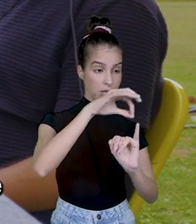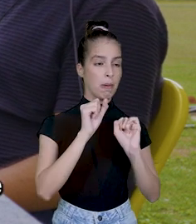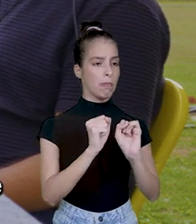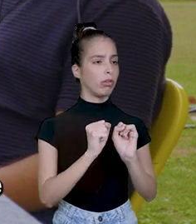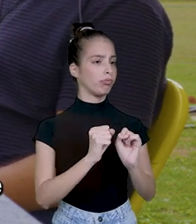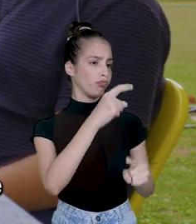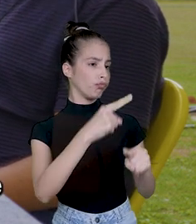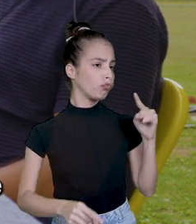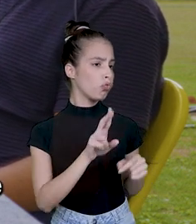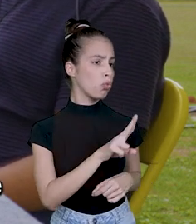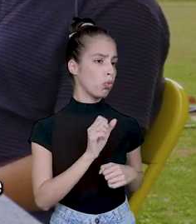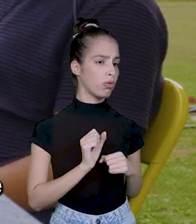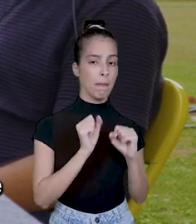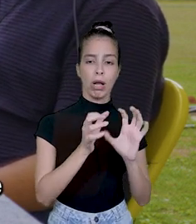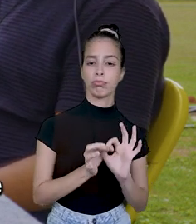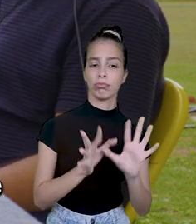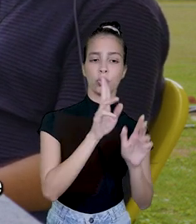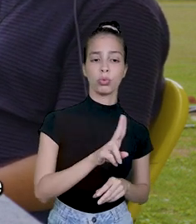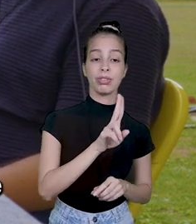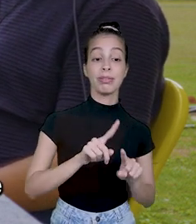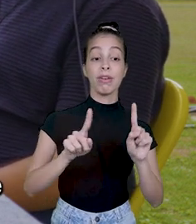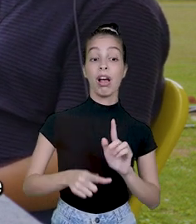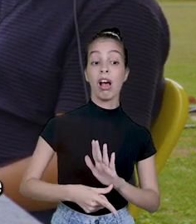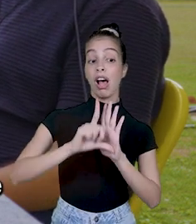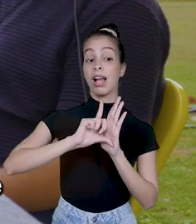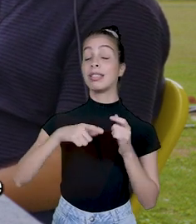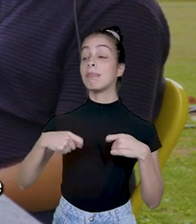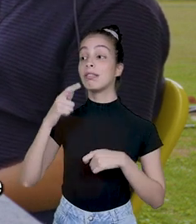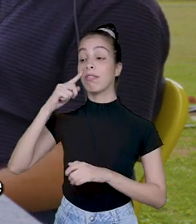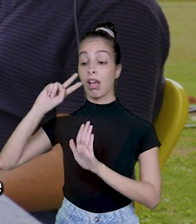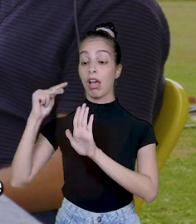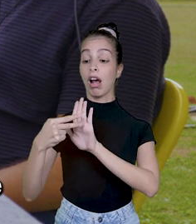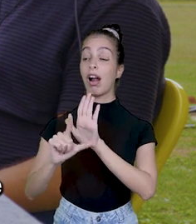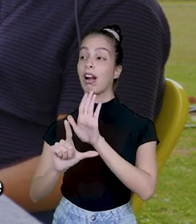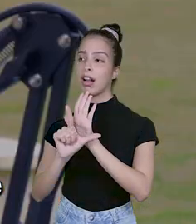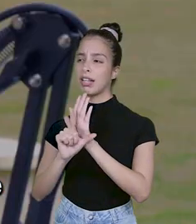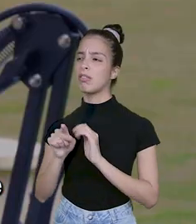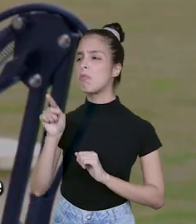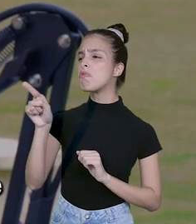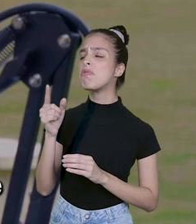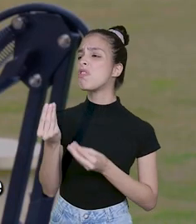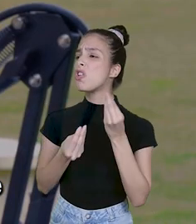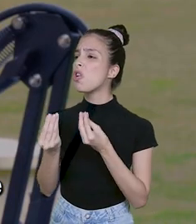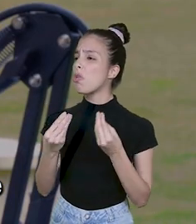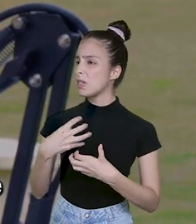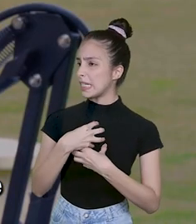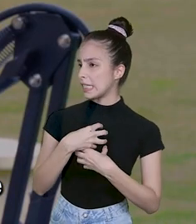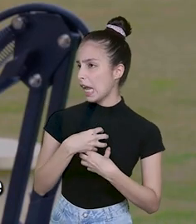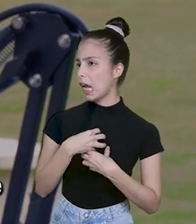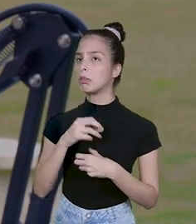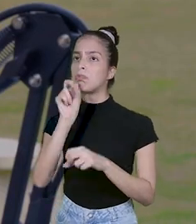uso não uso enfim eh como você vê a curto prazo essas discussões pros próximos anos pelo menos 2